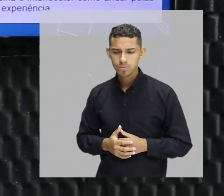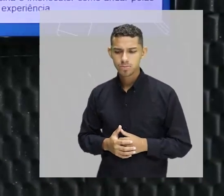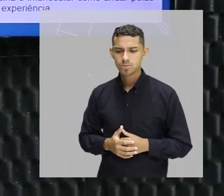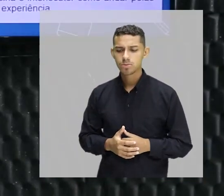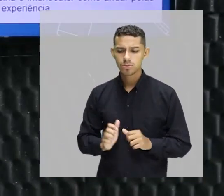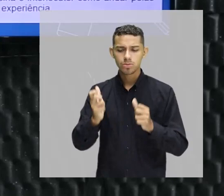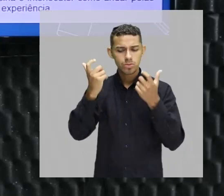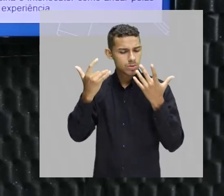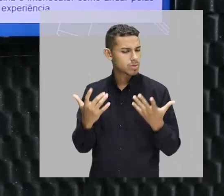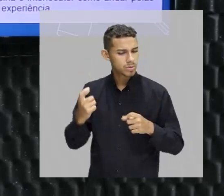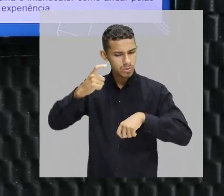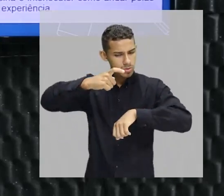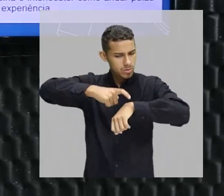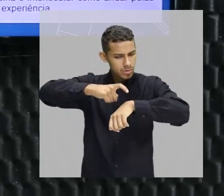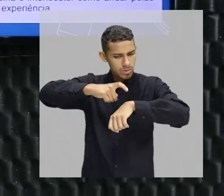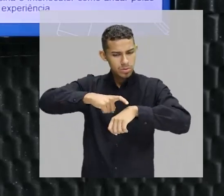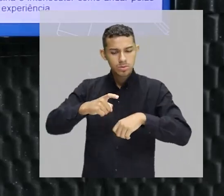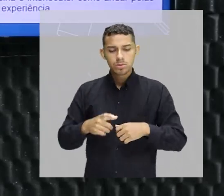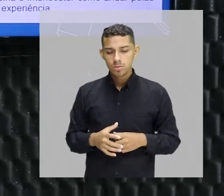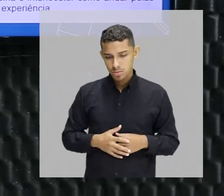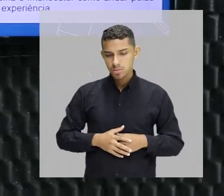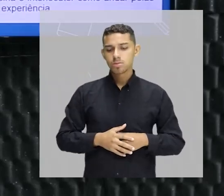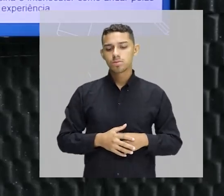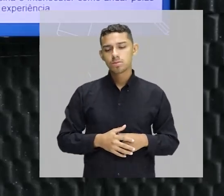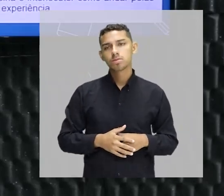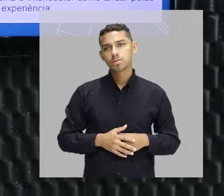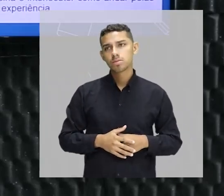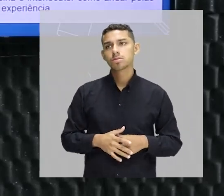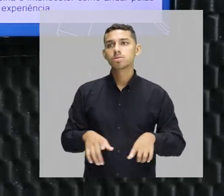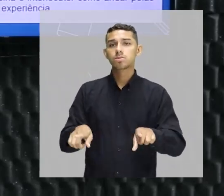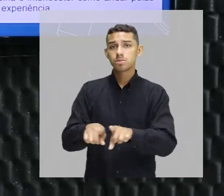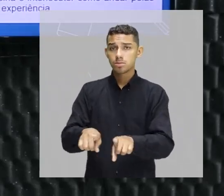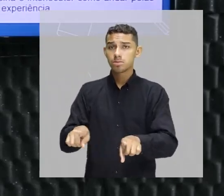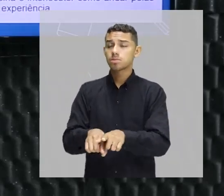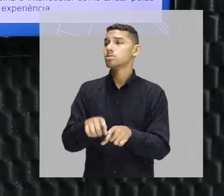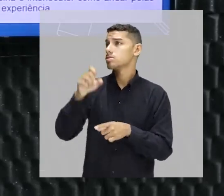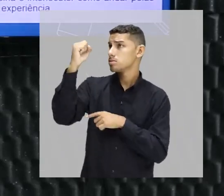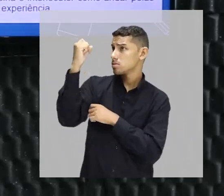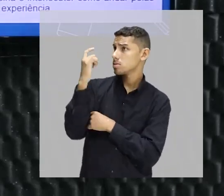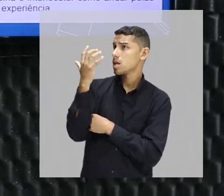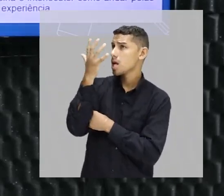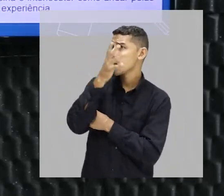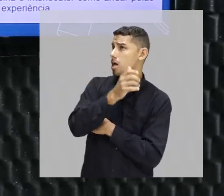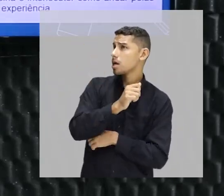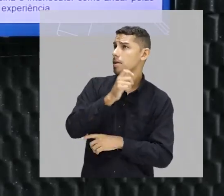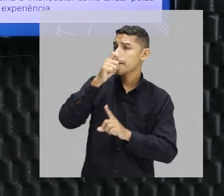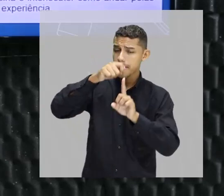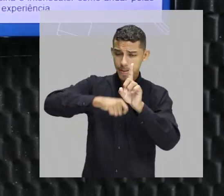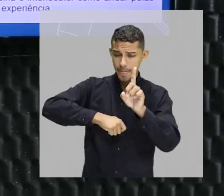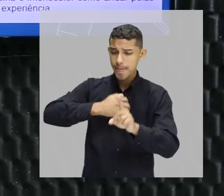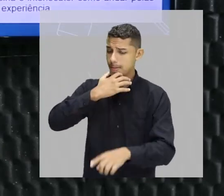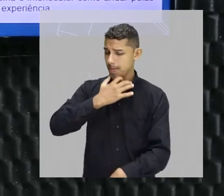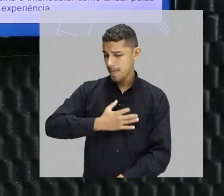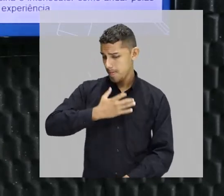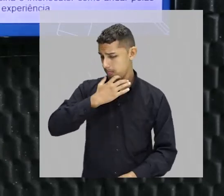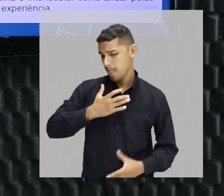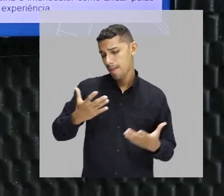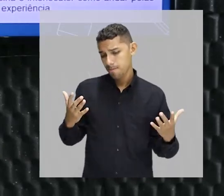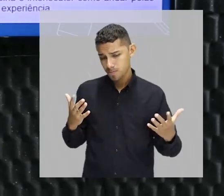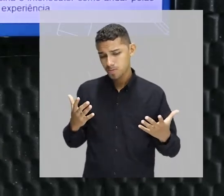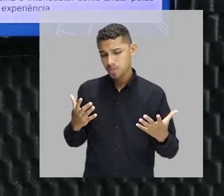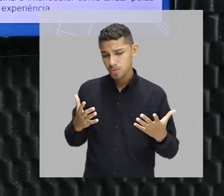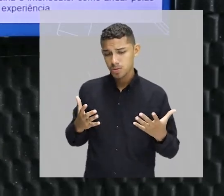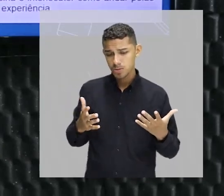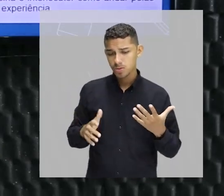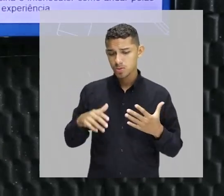situa a questão do tempo. Ao mesmo passo que ele vai descrevendo, vai dando mais detalhes, né? E aí ele conta sobre